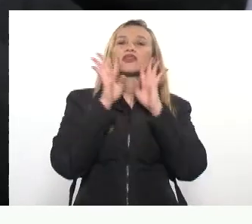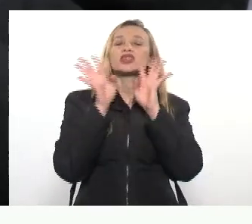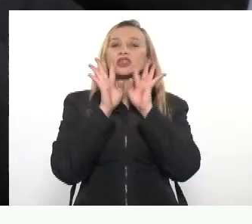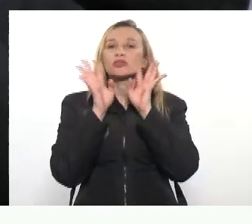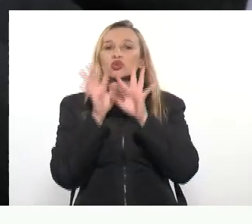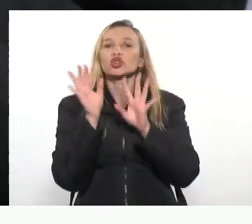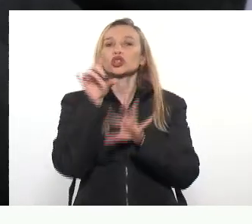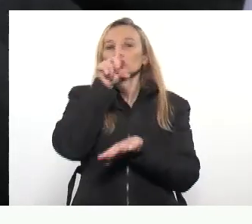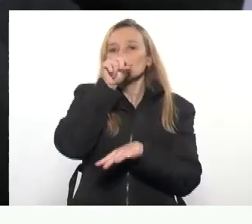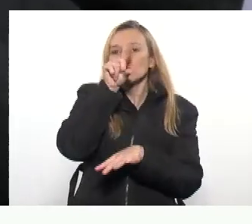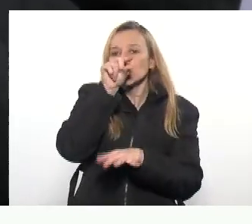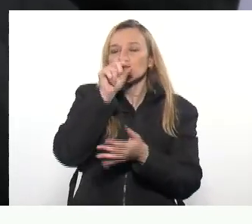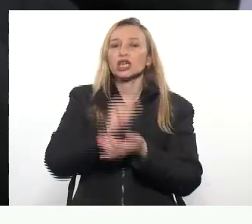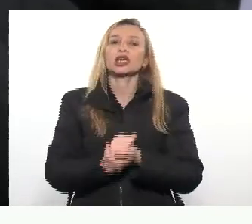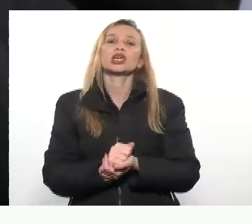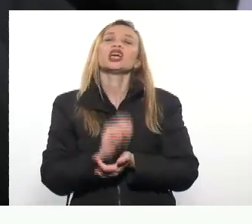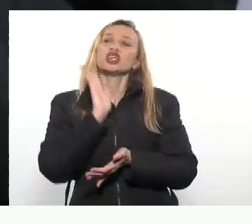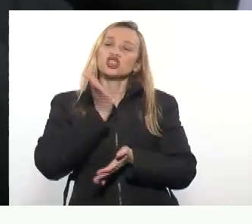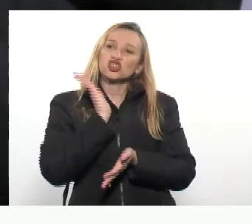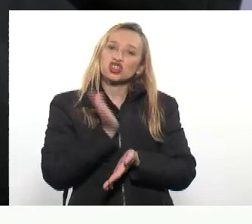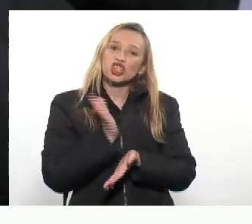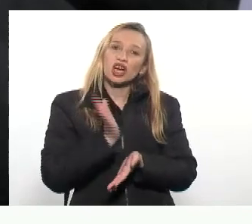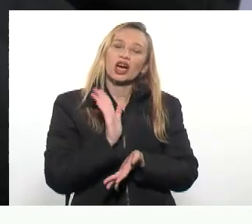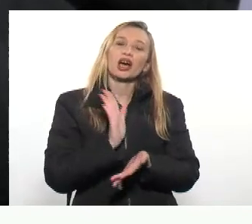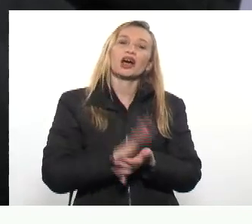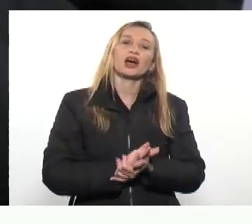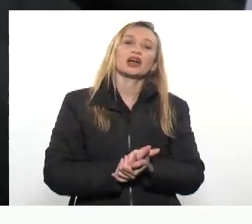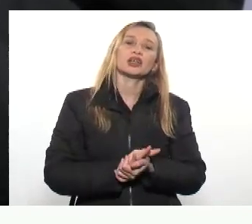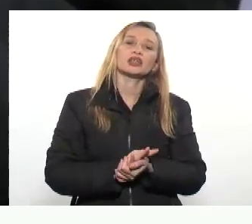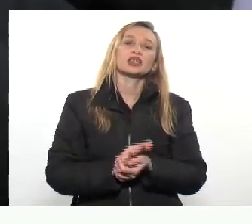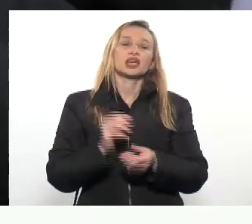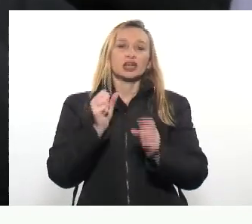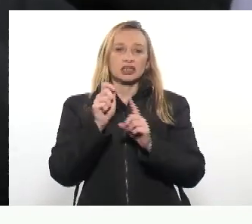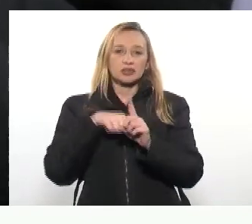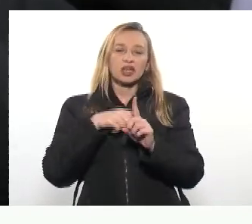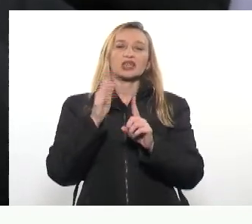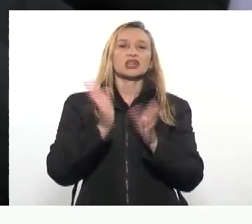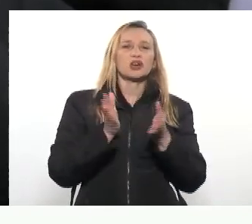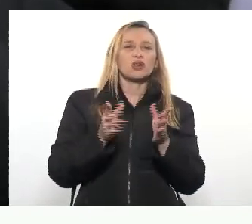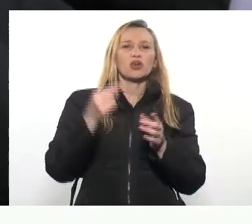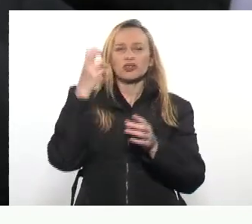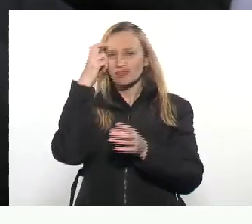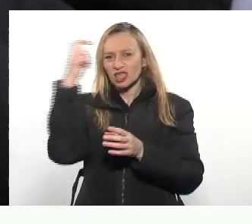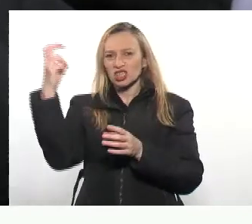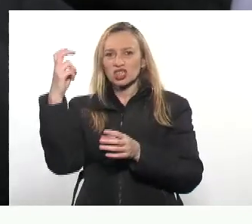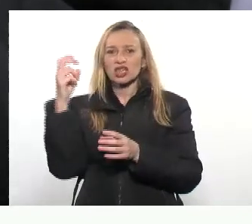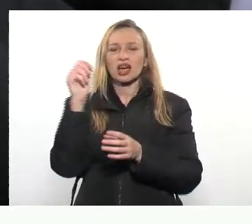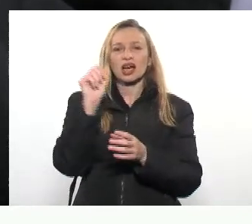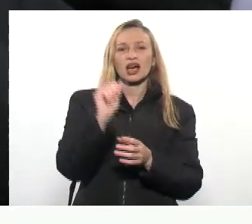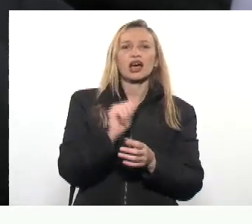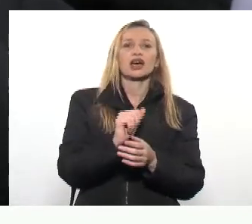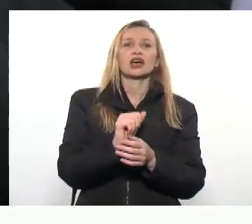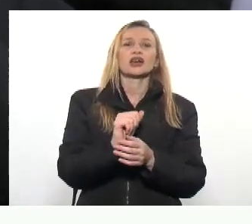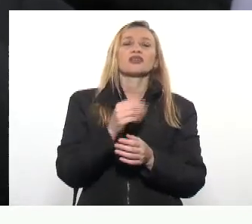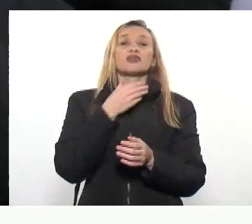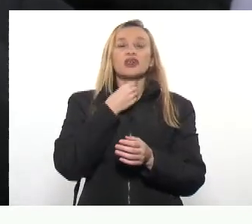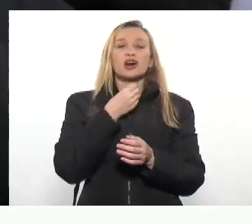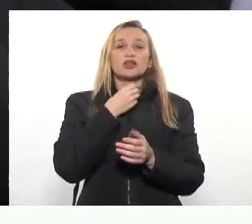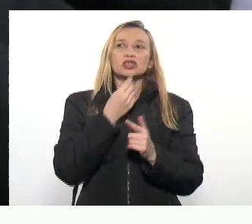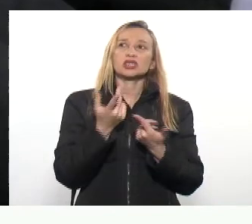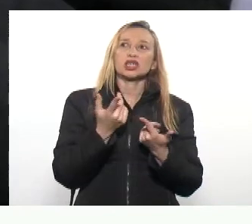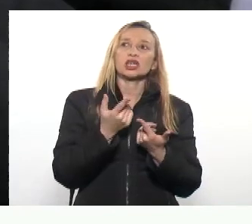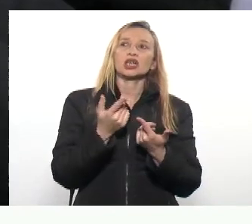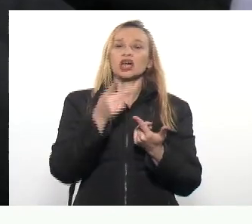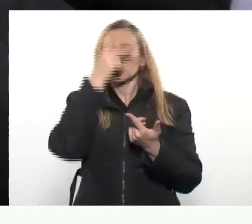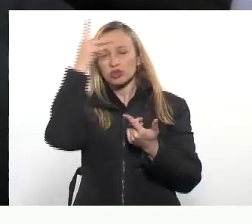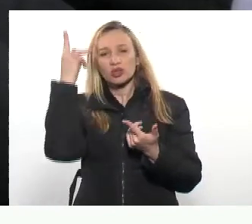no Twitter e já estamos implantando ainda esse mês uma inteligência artificial. E os clientes,